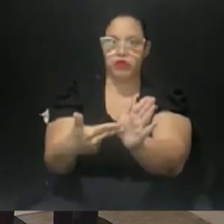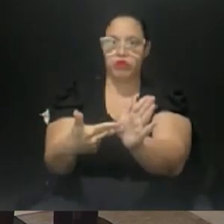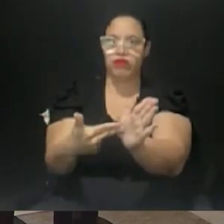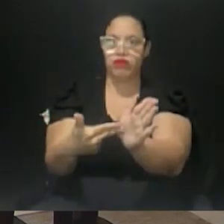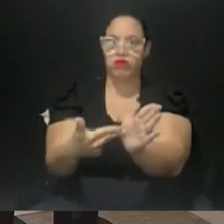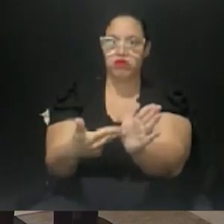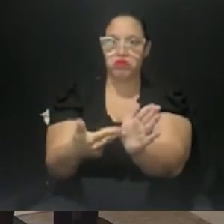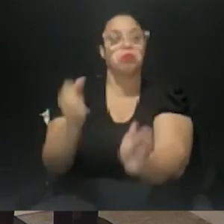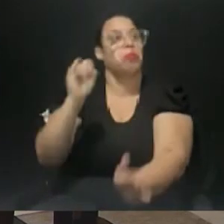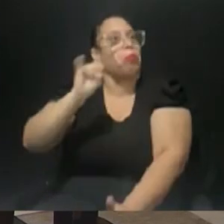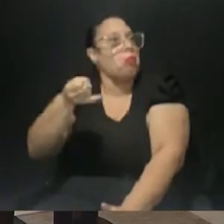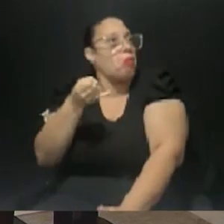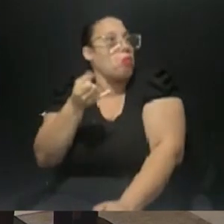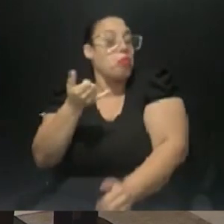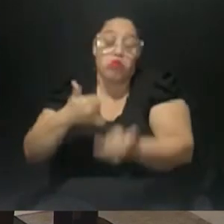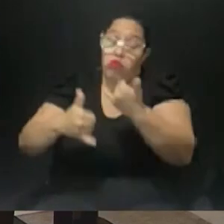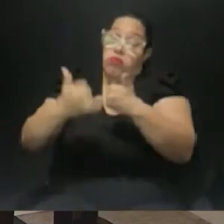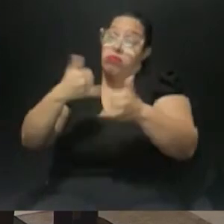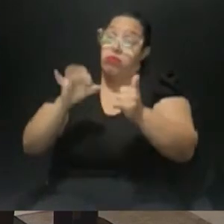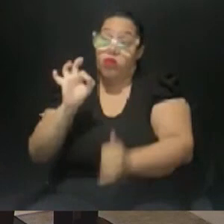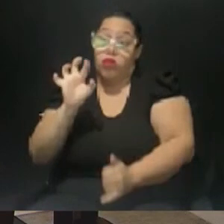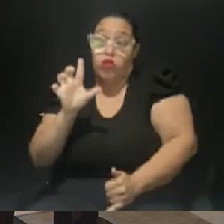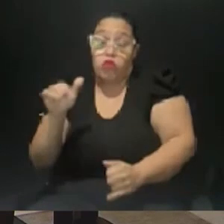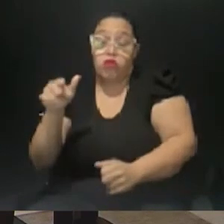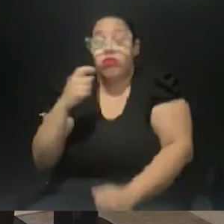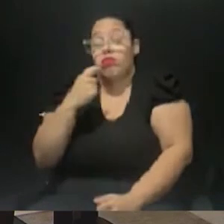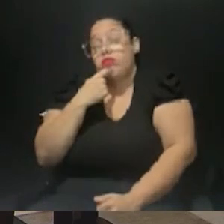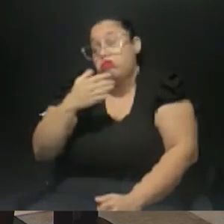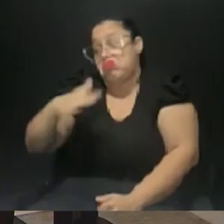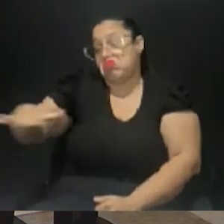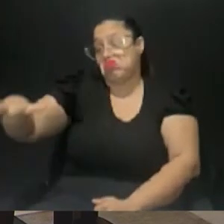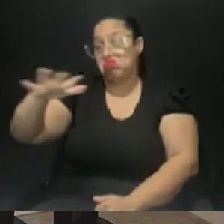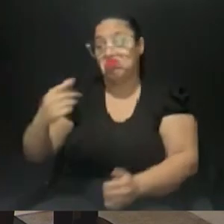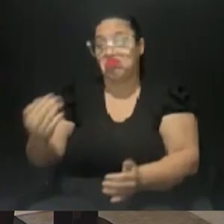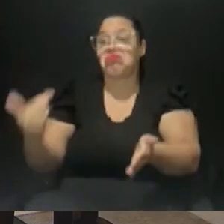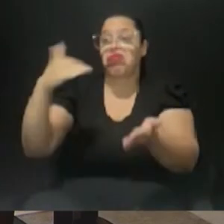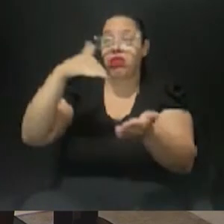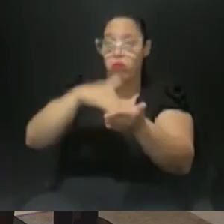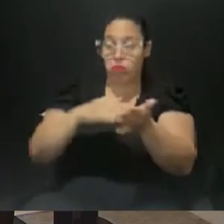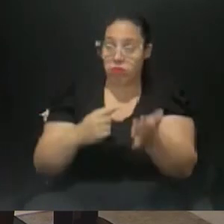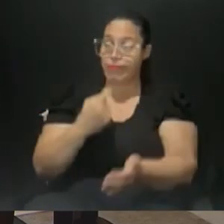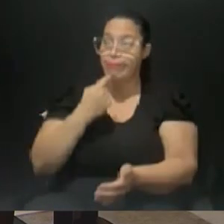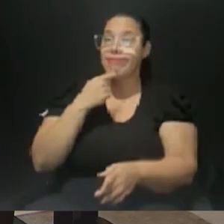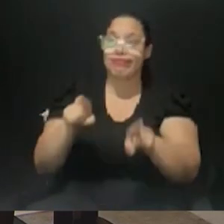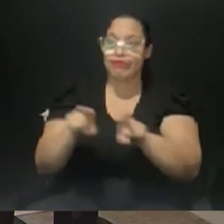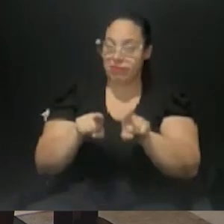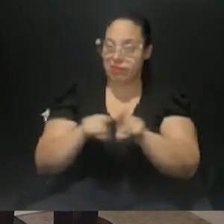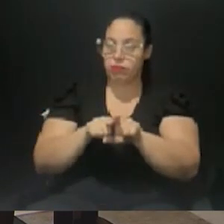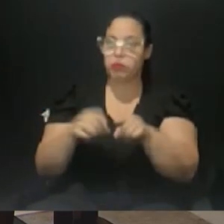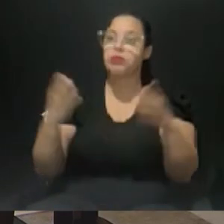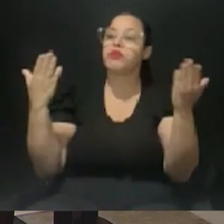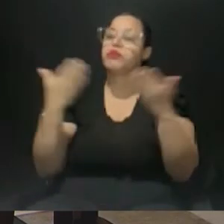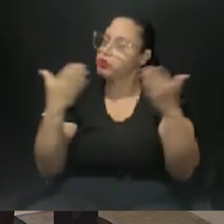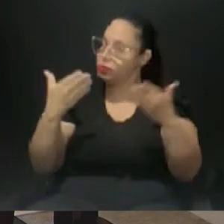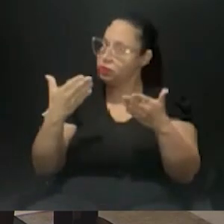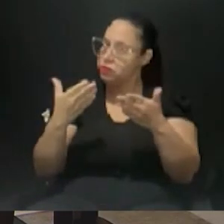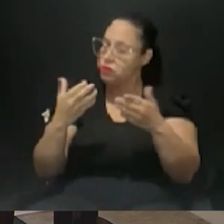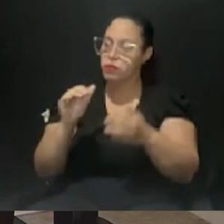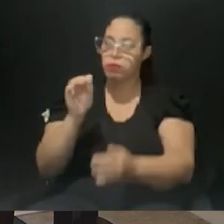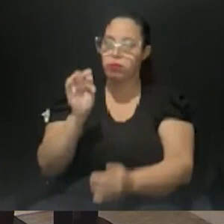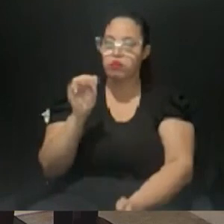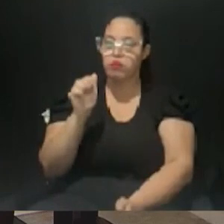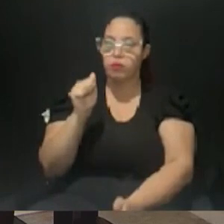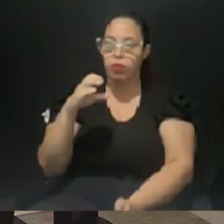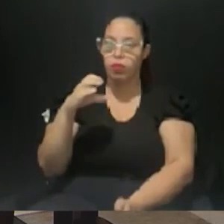lazer, não só para quem é de Campinas, mas também para quem vem a Campinas. Então, hoje, o Faca está